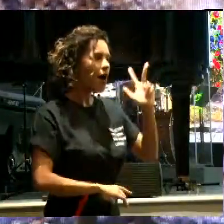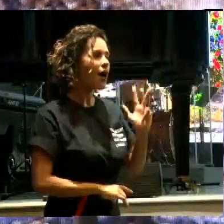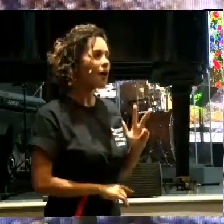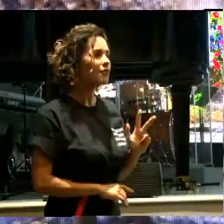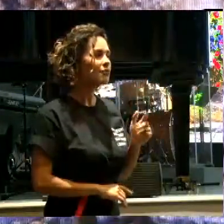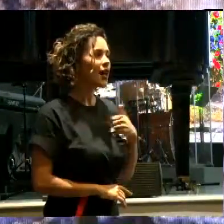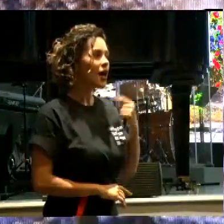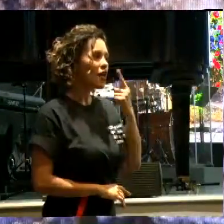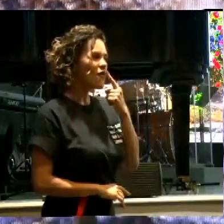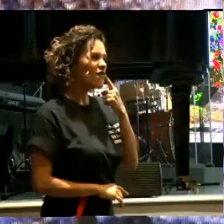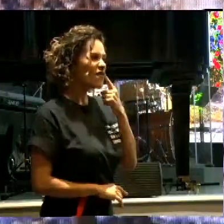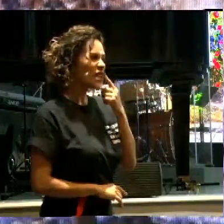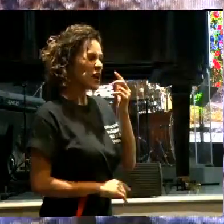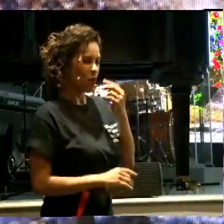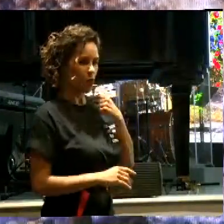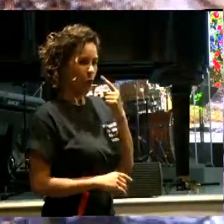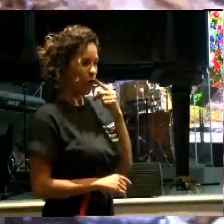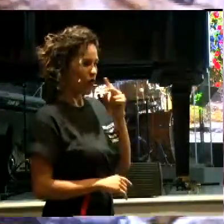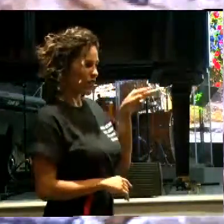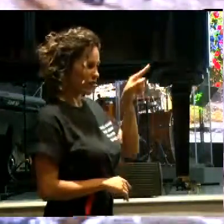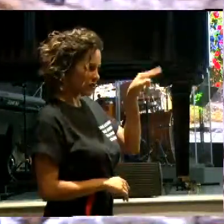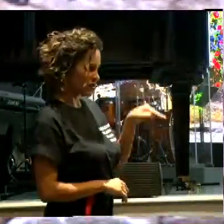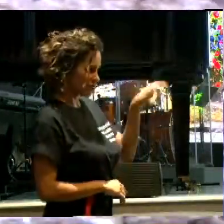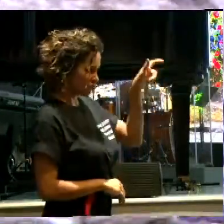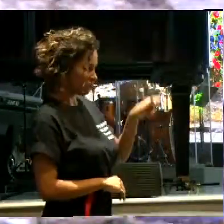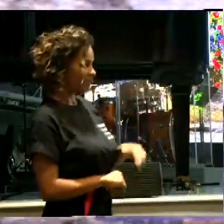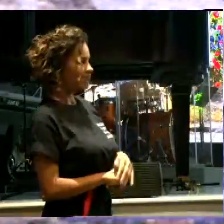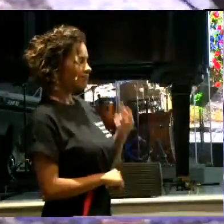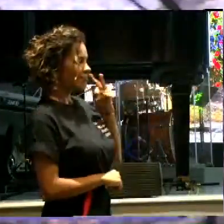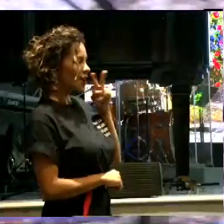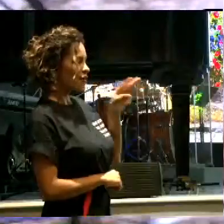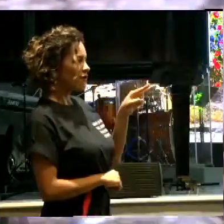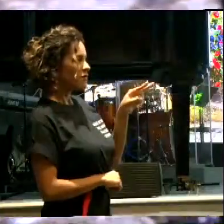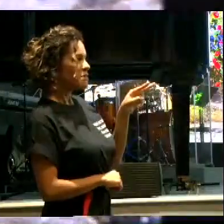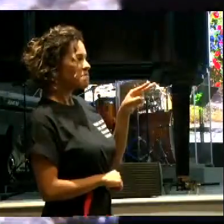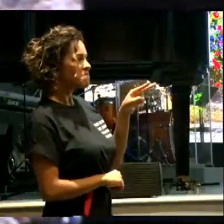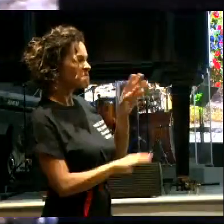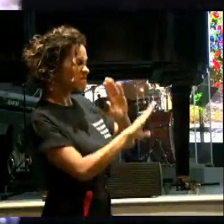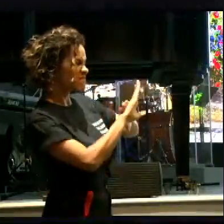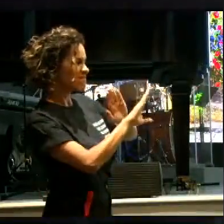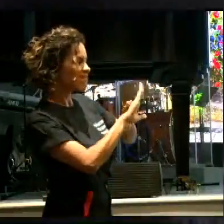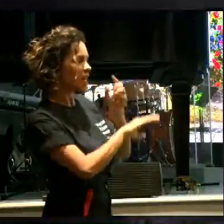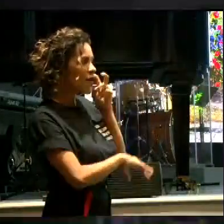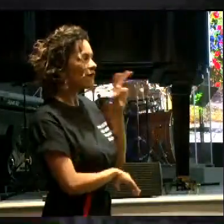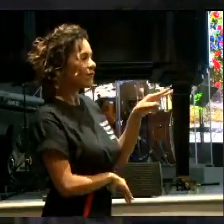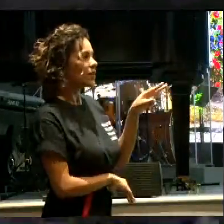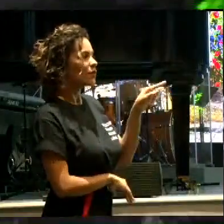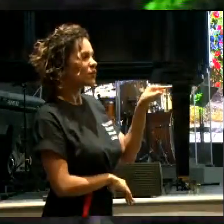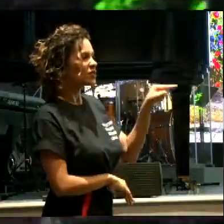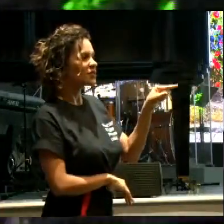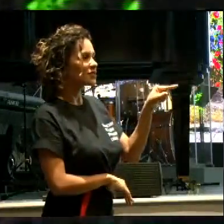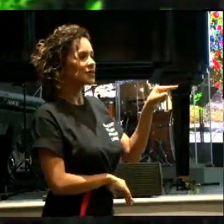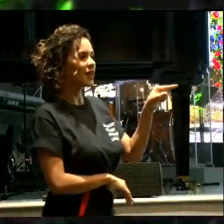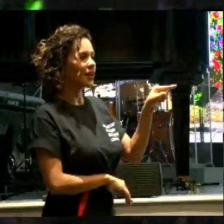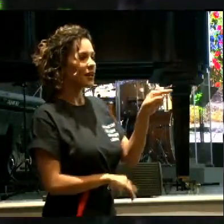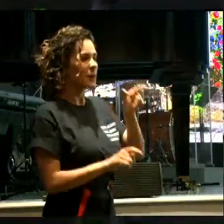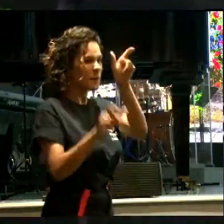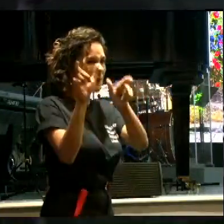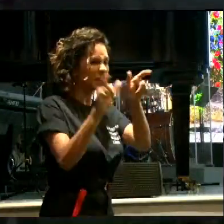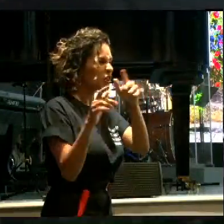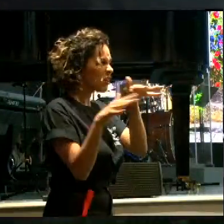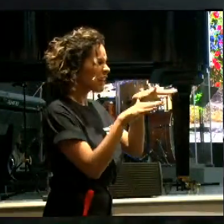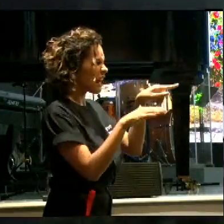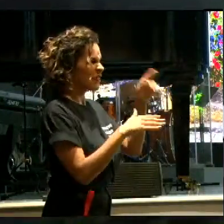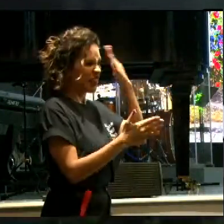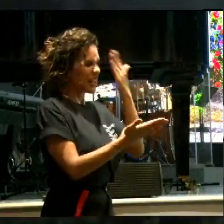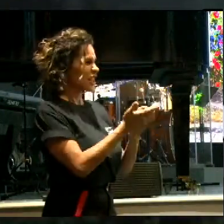Eu vi o que ninguém estava vendo. Eu enxerguei além do Rio Azul. Eu fui além das montanhas, porque eu